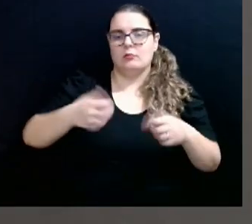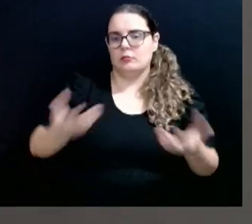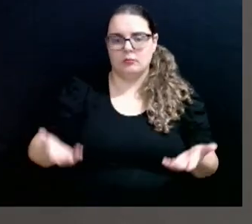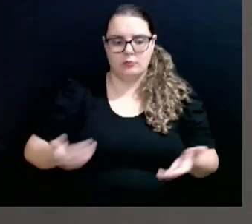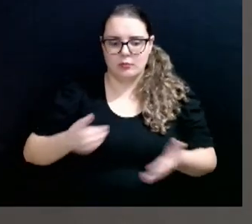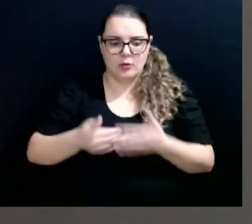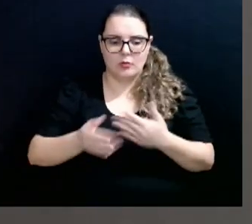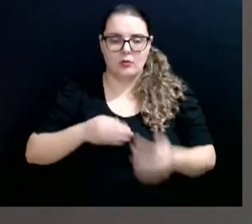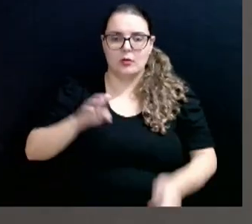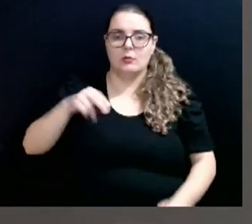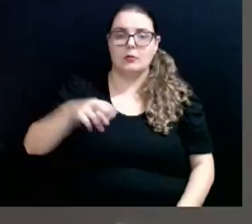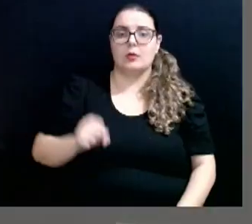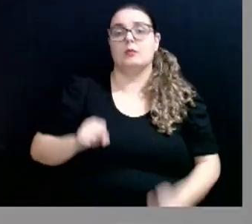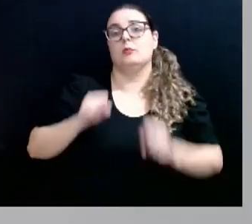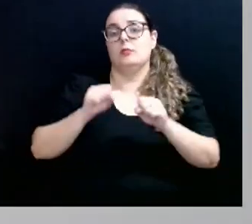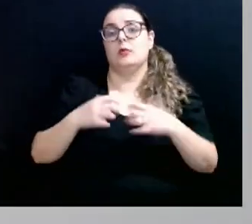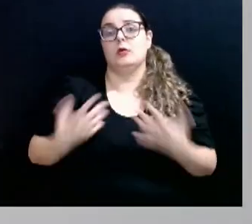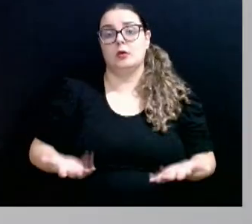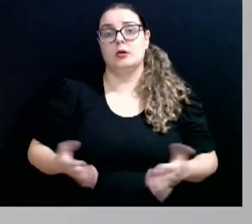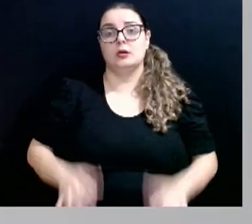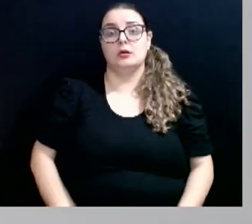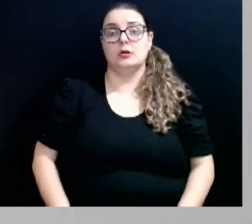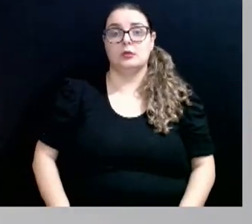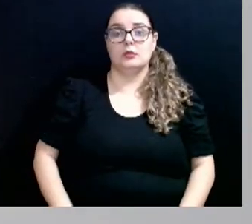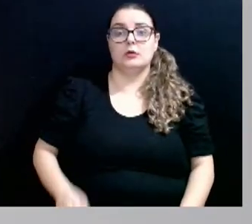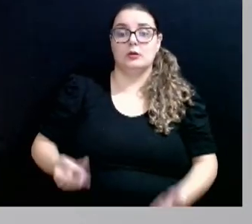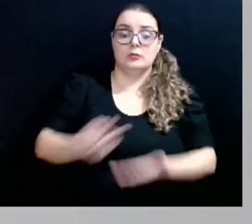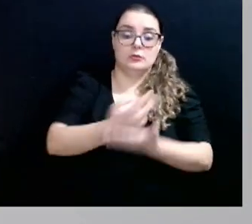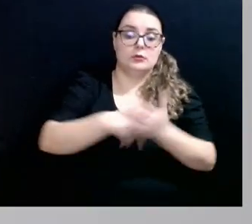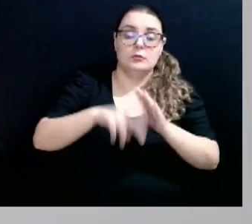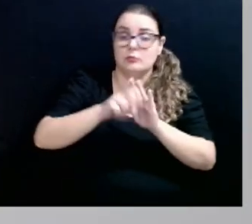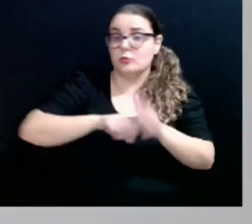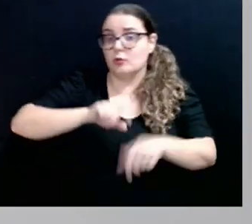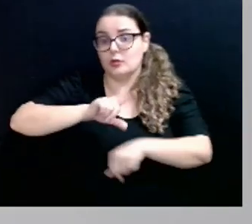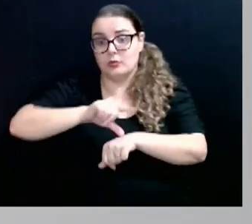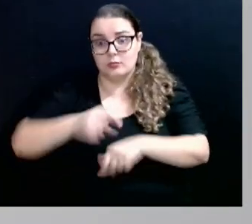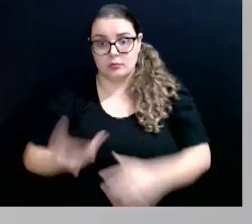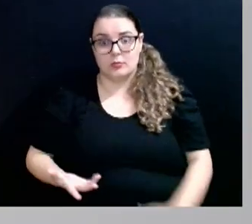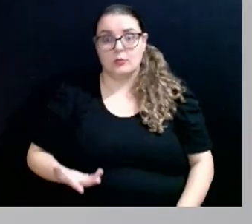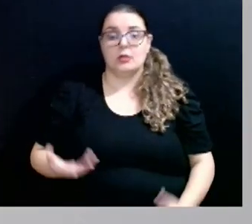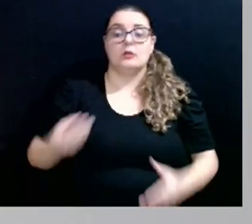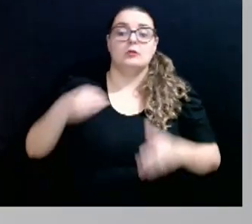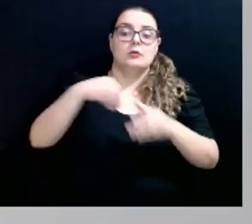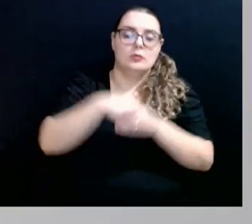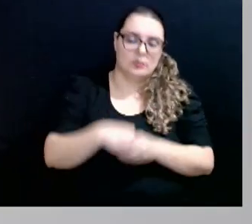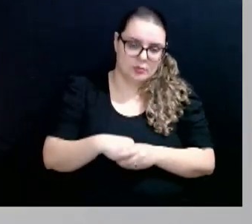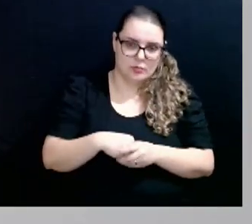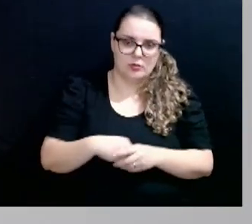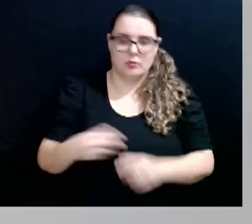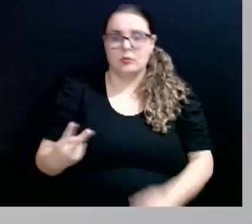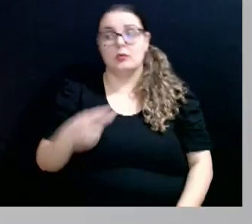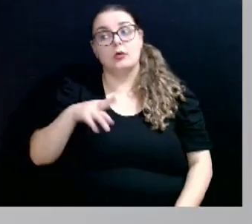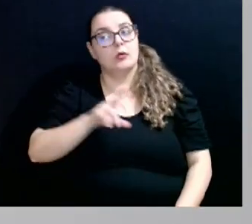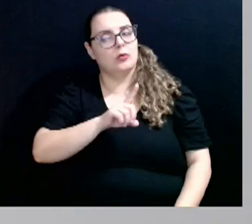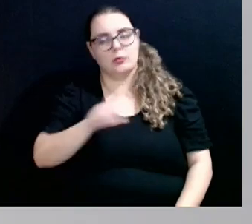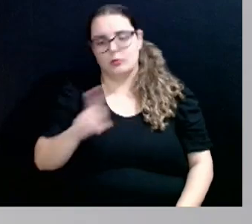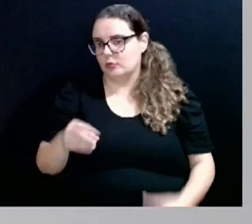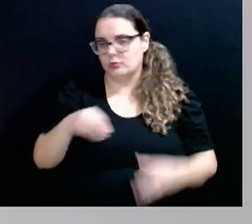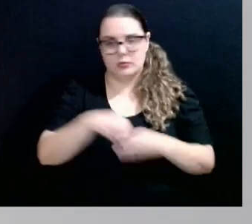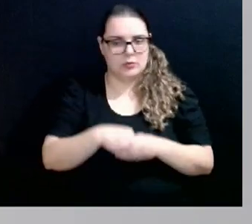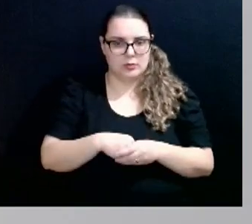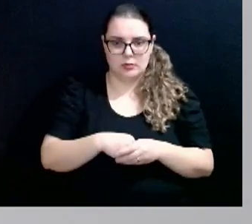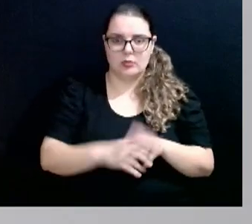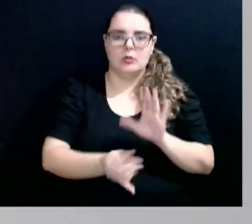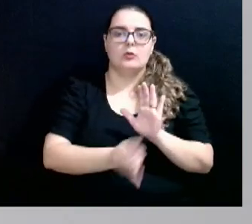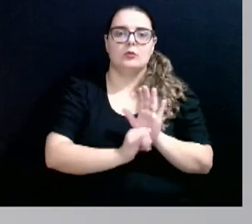pode ser algum tributo atrasado que vai estar incorporado no valor ou muitas vezes não está incorporado. Então, o edital vai falar.